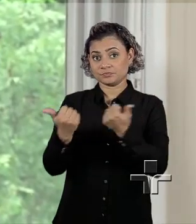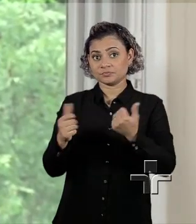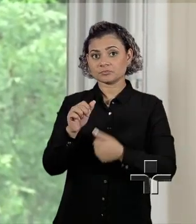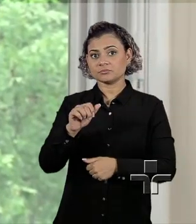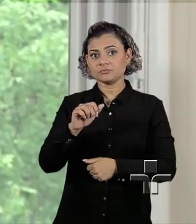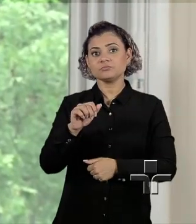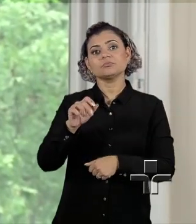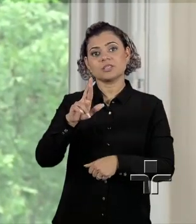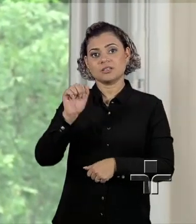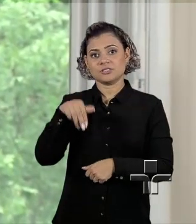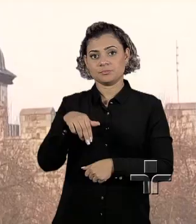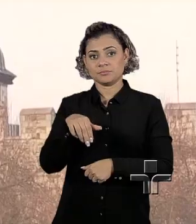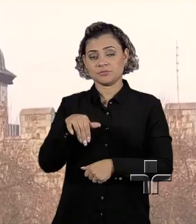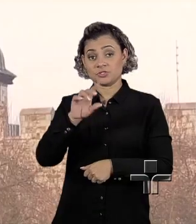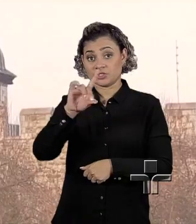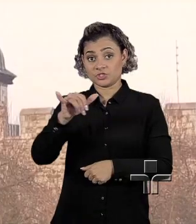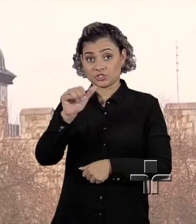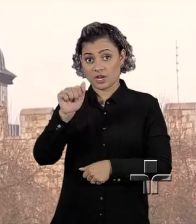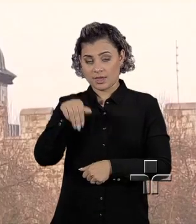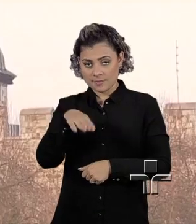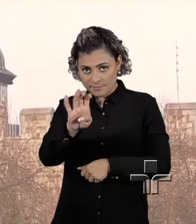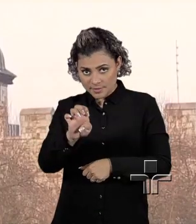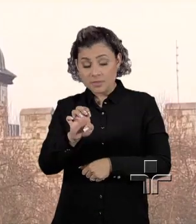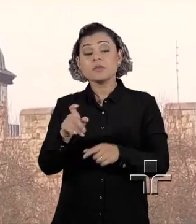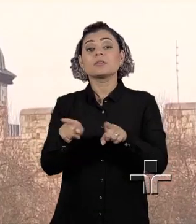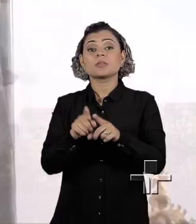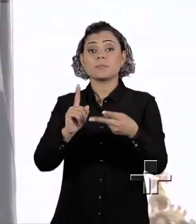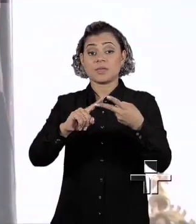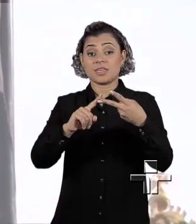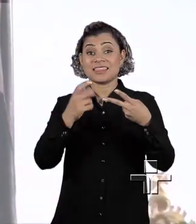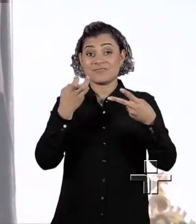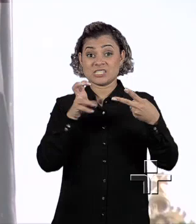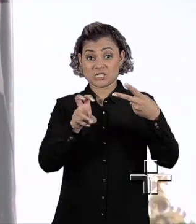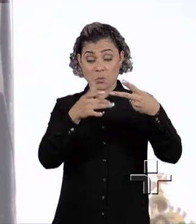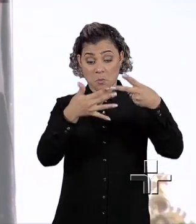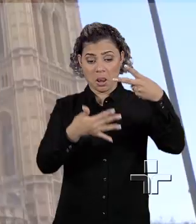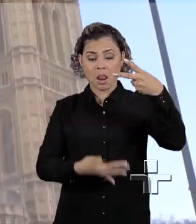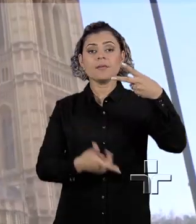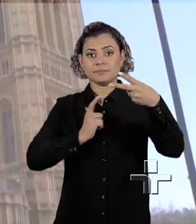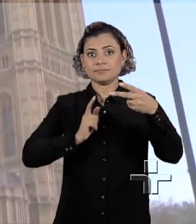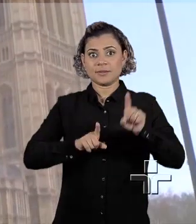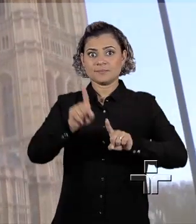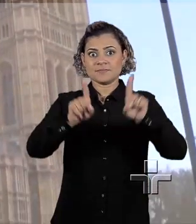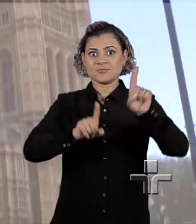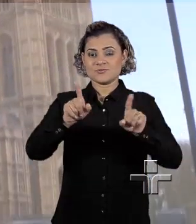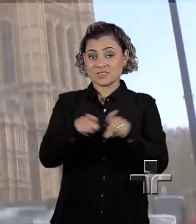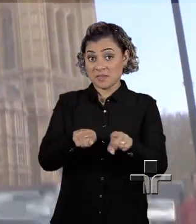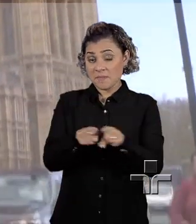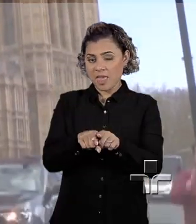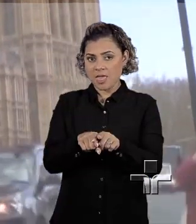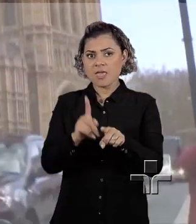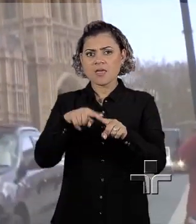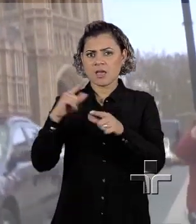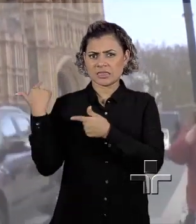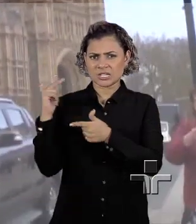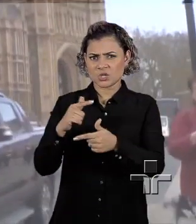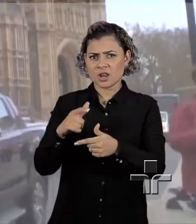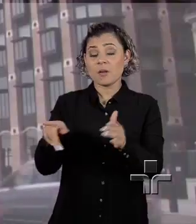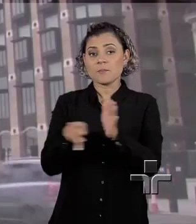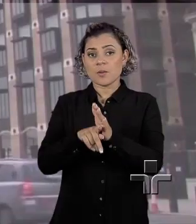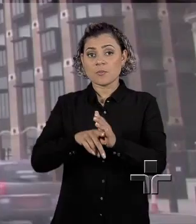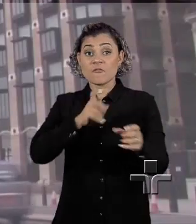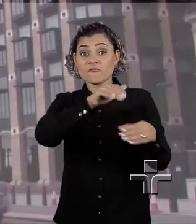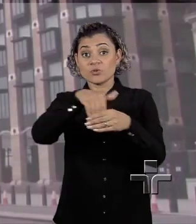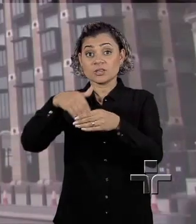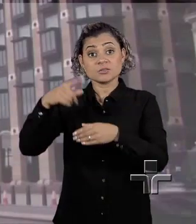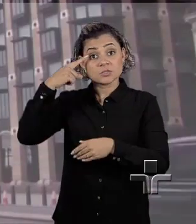Jeremy Hunt, com 43. Além deles, outros 5 candidatos seguem na disputa. Os parlamentares conservadores vão realizar novas